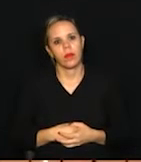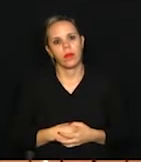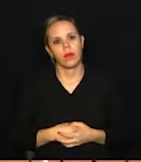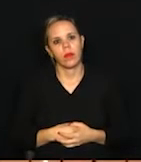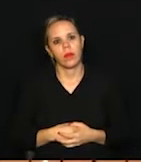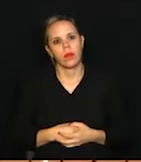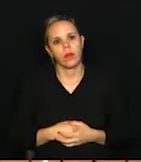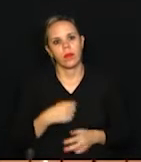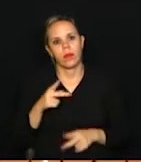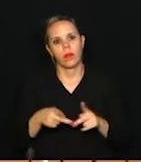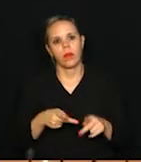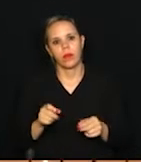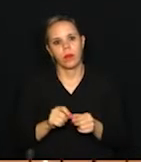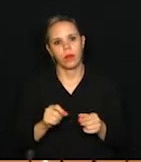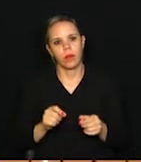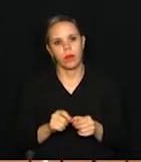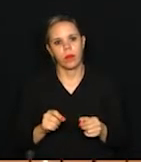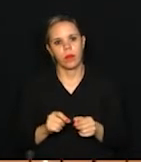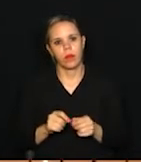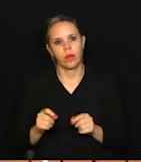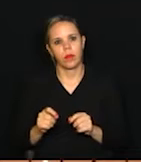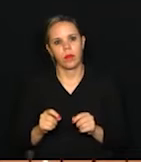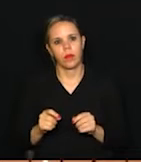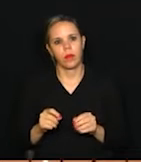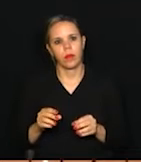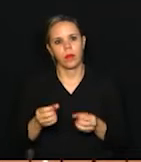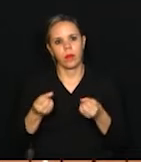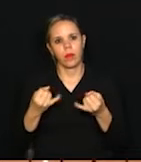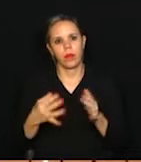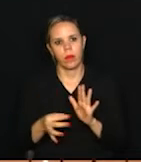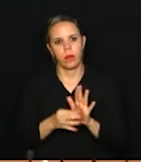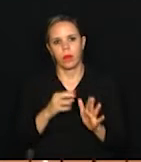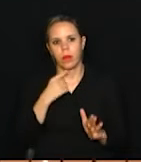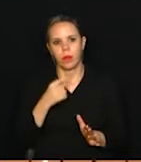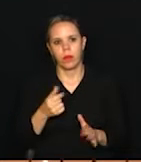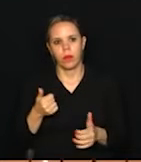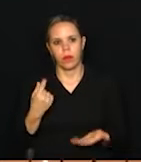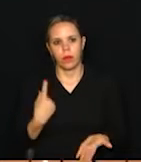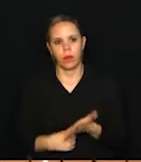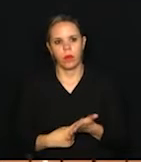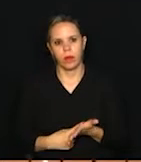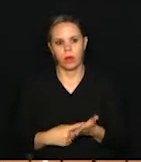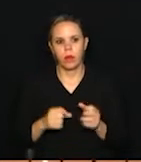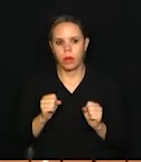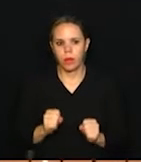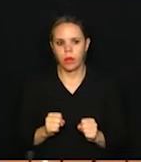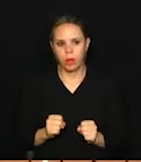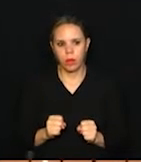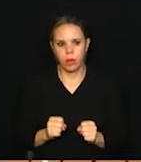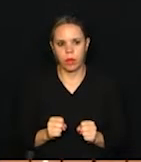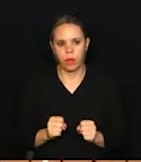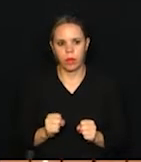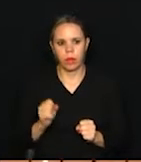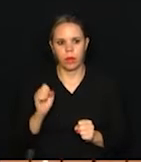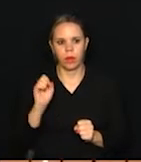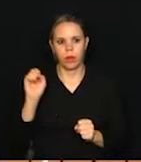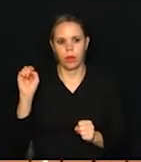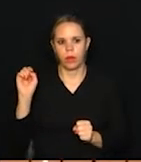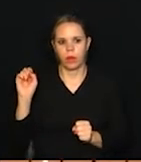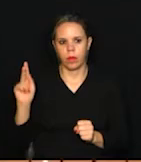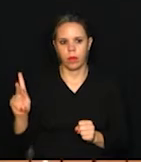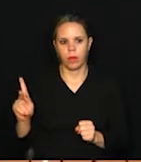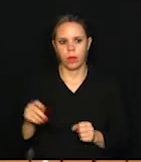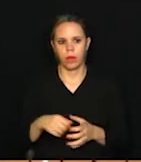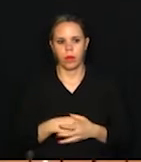todos para que a gente possa fazer as nossas ponderações, os nossos questionamentos. Combinado? Pode ser assim? O som está ok, né? Vocês estão ouvindo